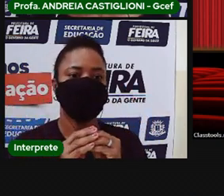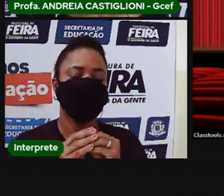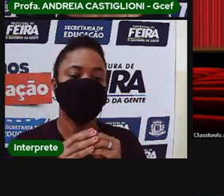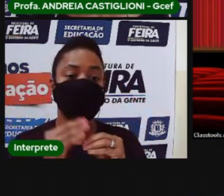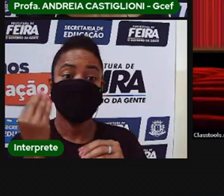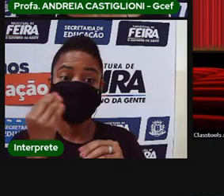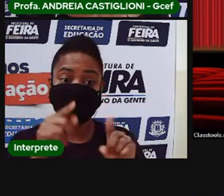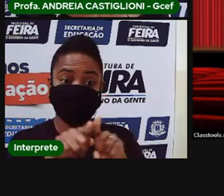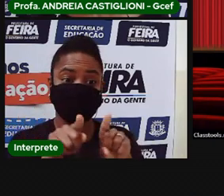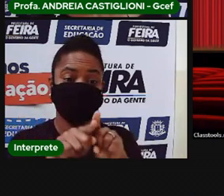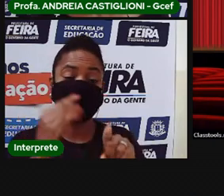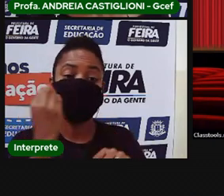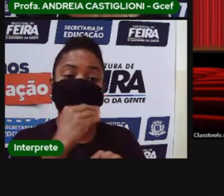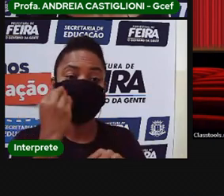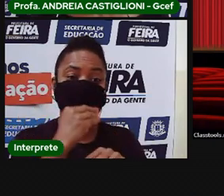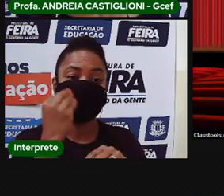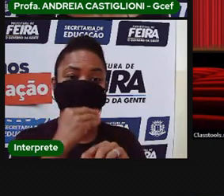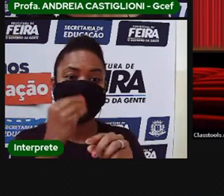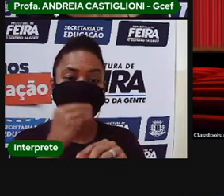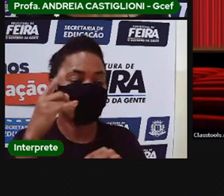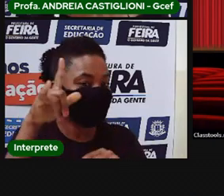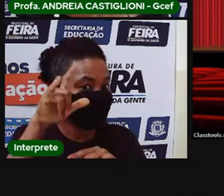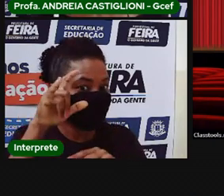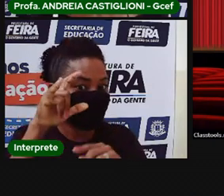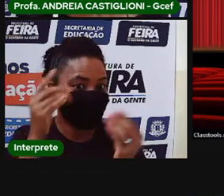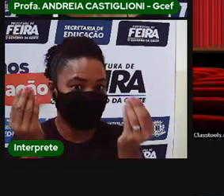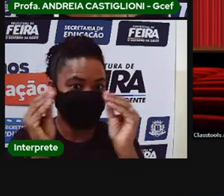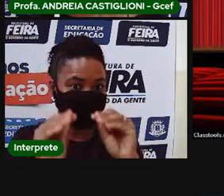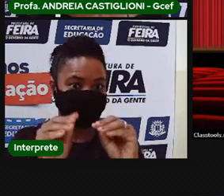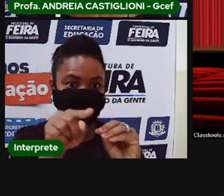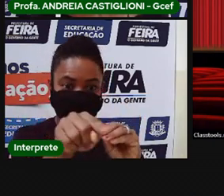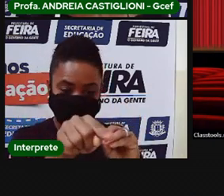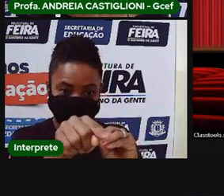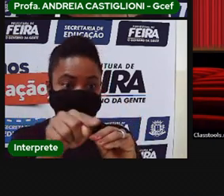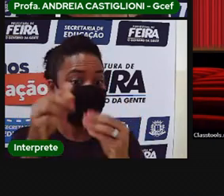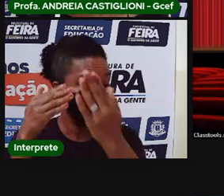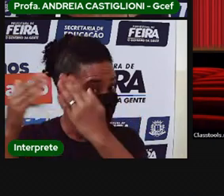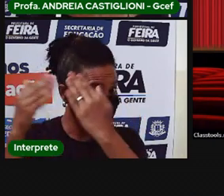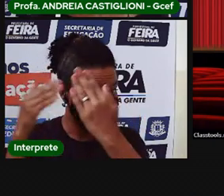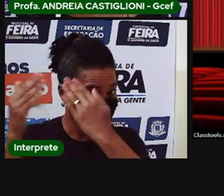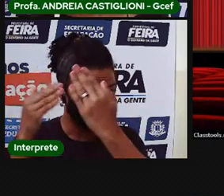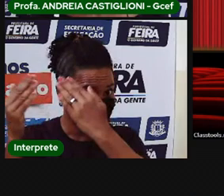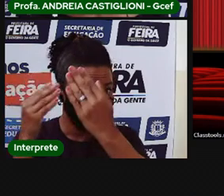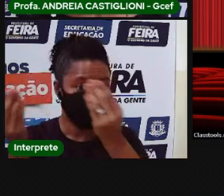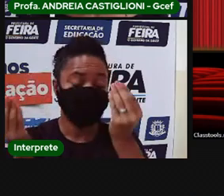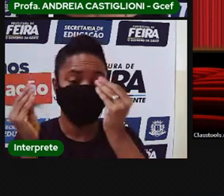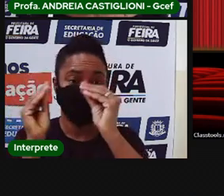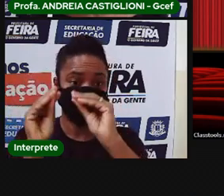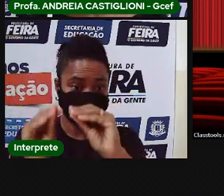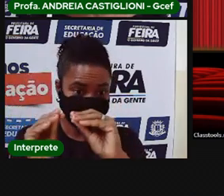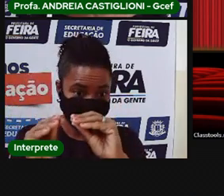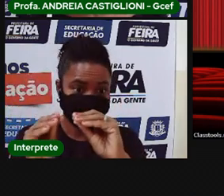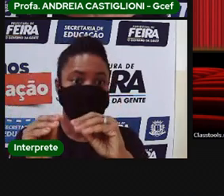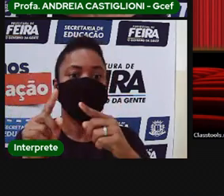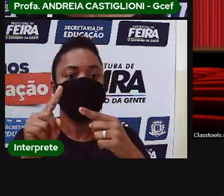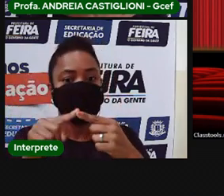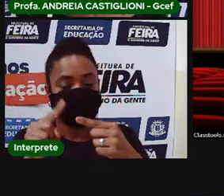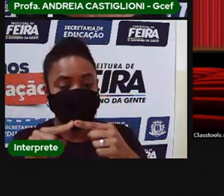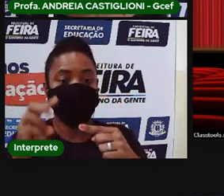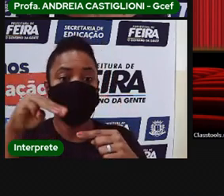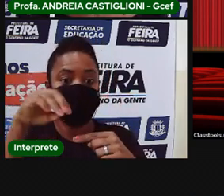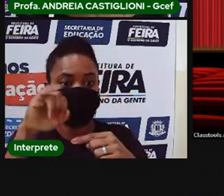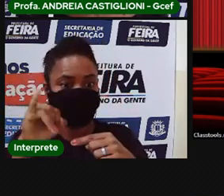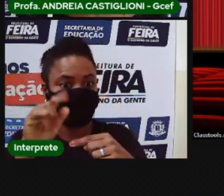Aproveitem esse espaço. Marília postou no Private Chat alguns apps que ela utiliza, que é o Mojo, o InShot